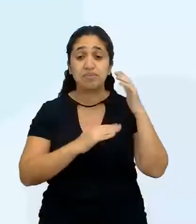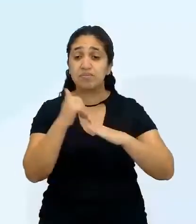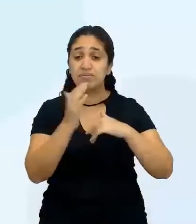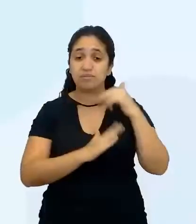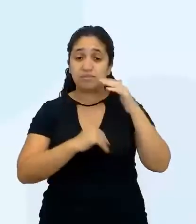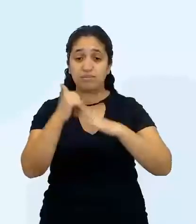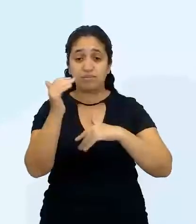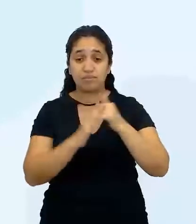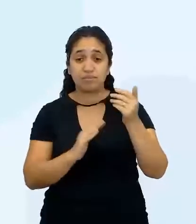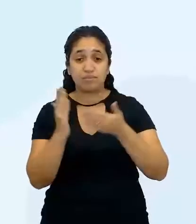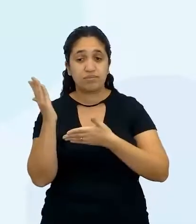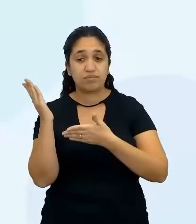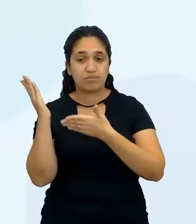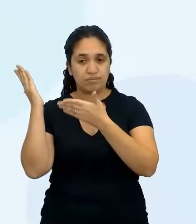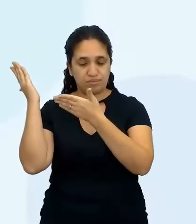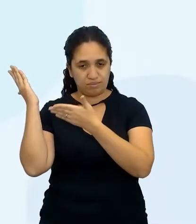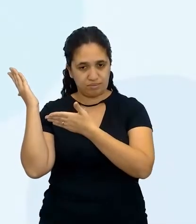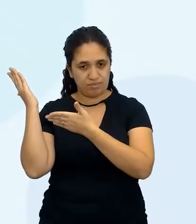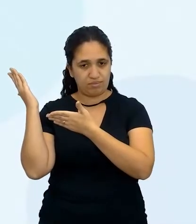elas constam no slide,